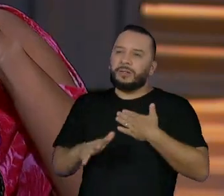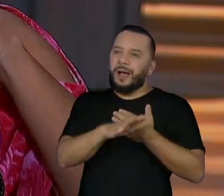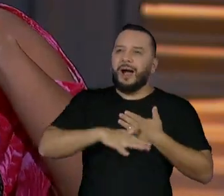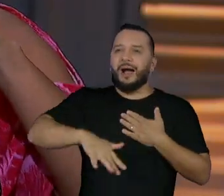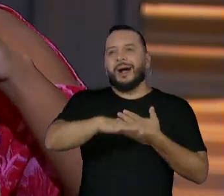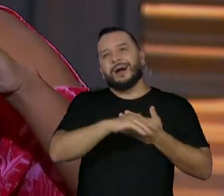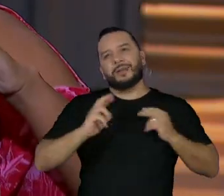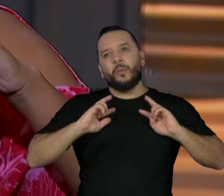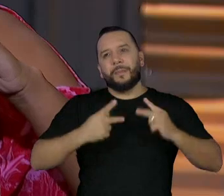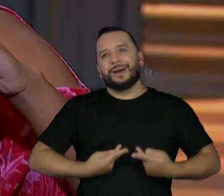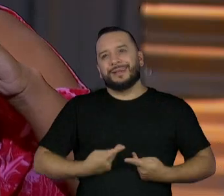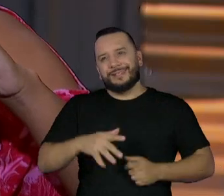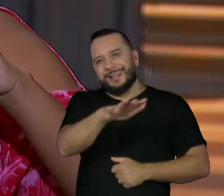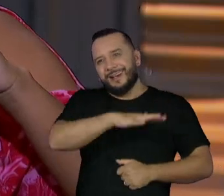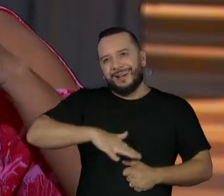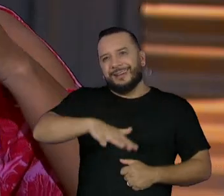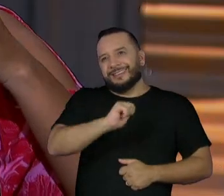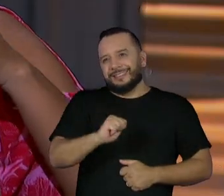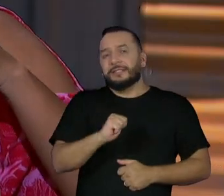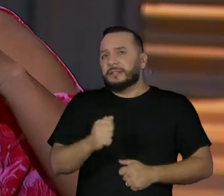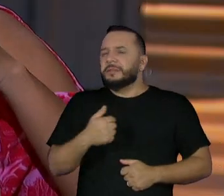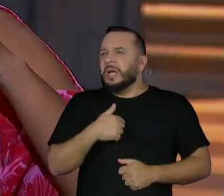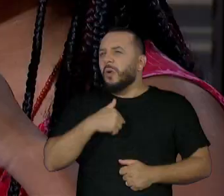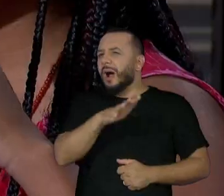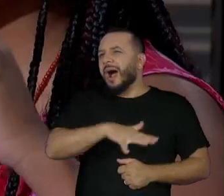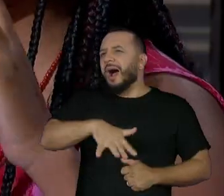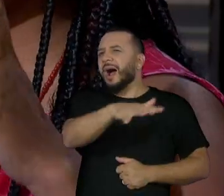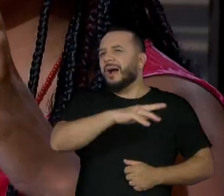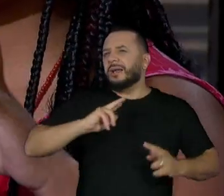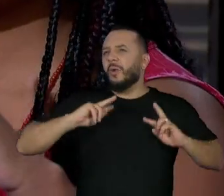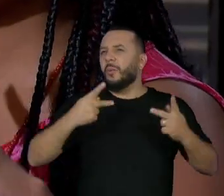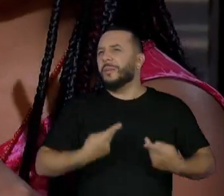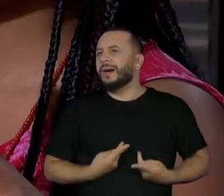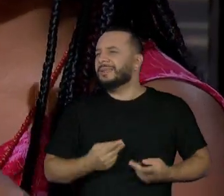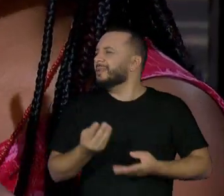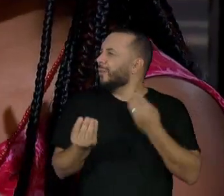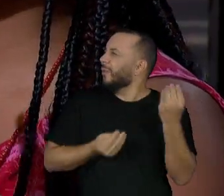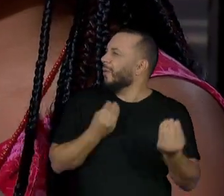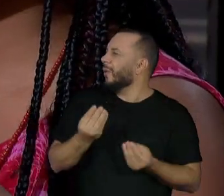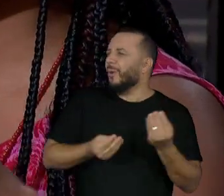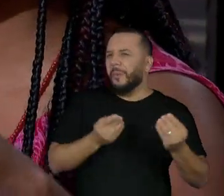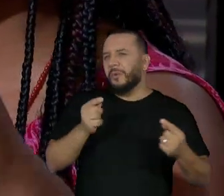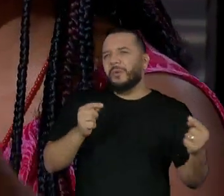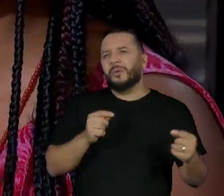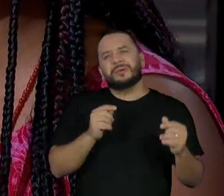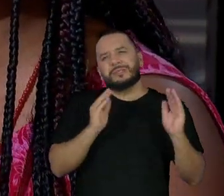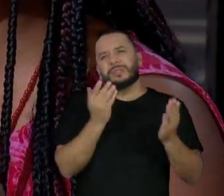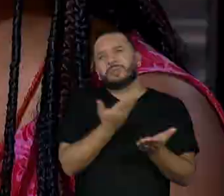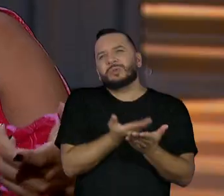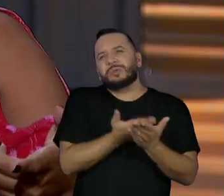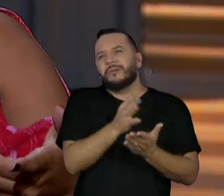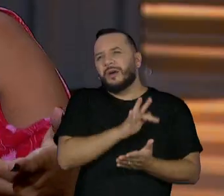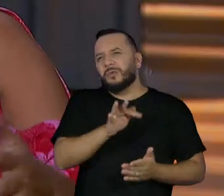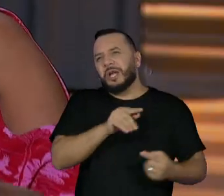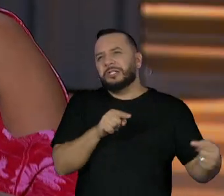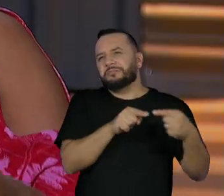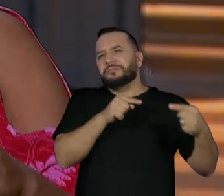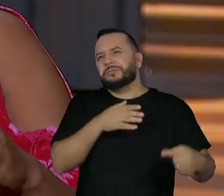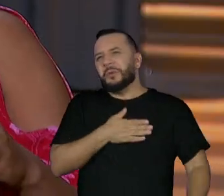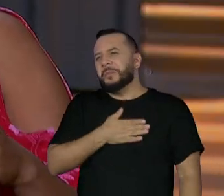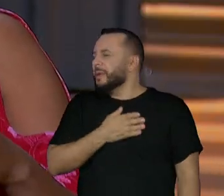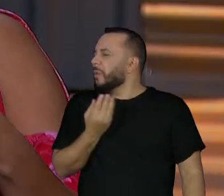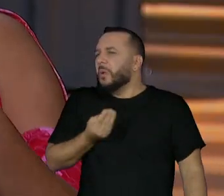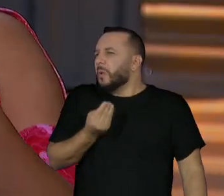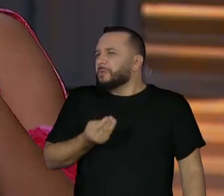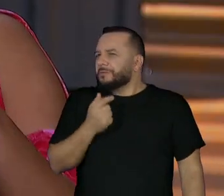humanas. Aí, dentro da humanas, eu fiquei assim, qual será o curso que eu tenho, de fato, condição de fazer alguma coisa, né? De transformar.